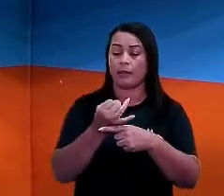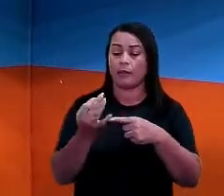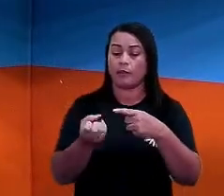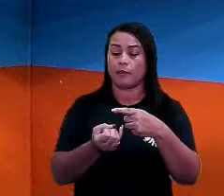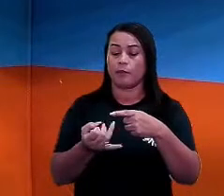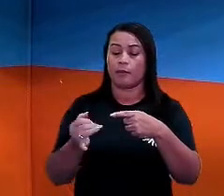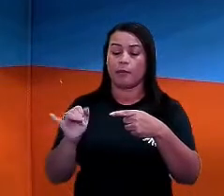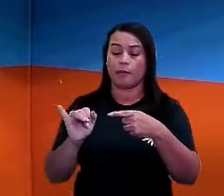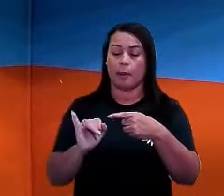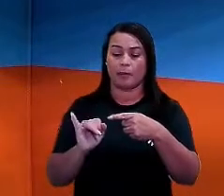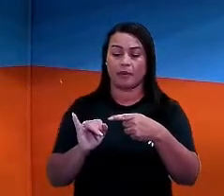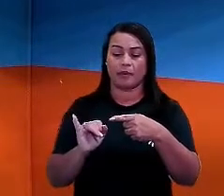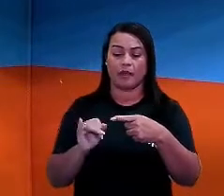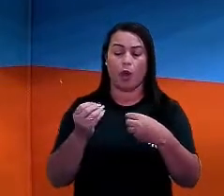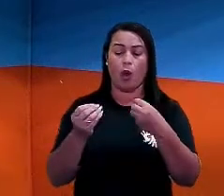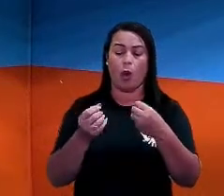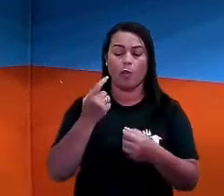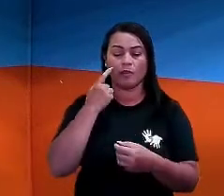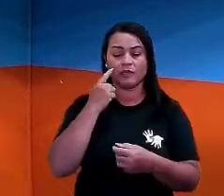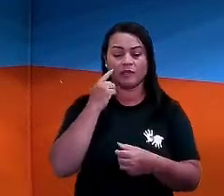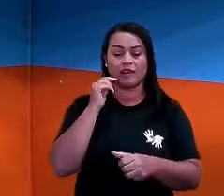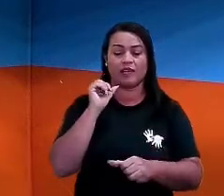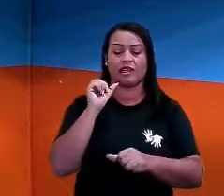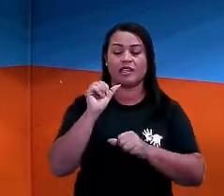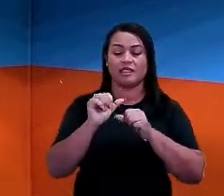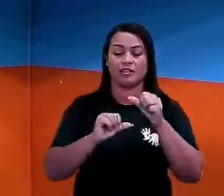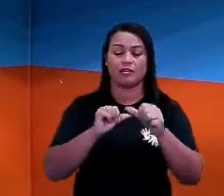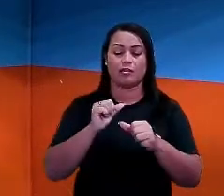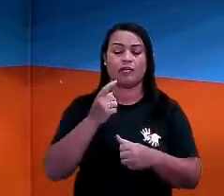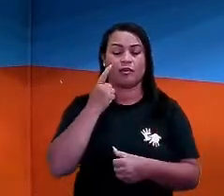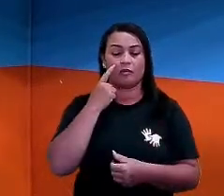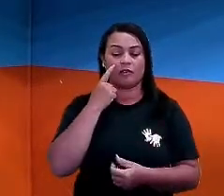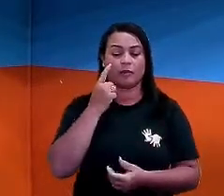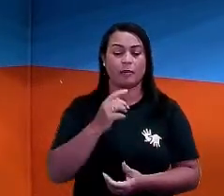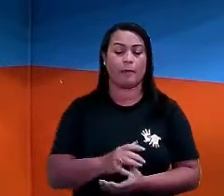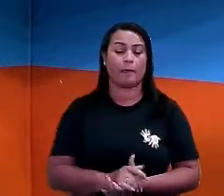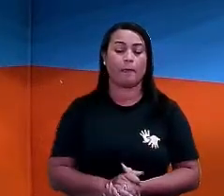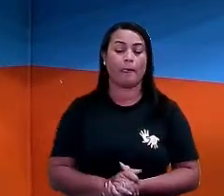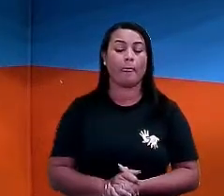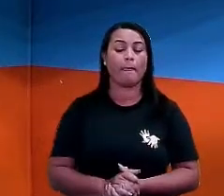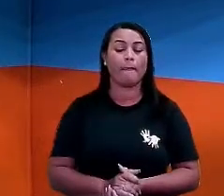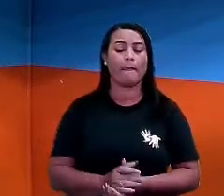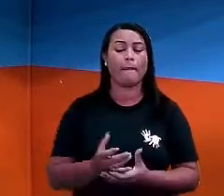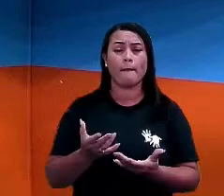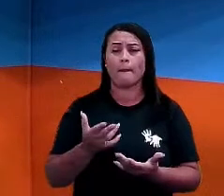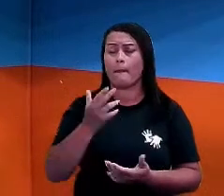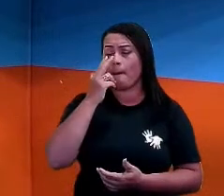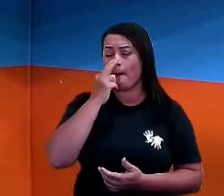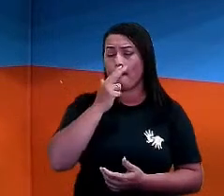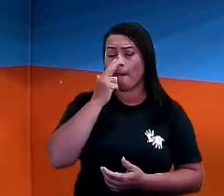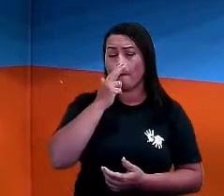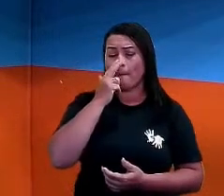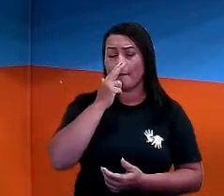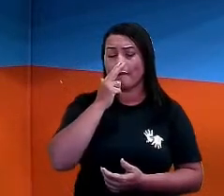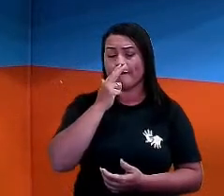correspondente, é porque eu vou pegar isso aqui e transformar tudo em fração. E aí eu faço aquele mesmo processo,